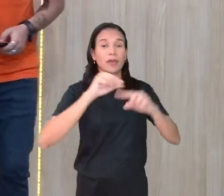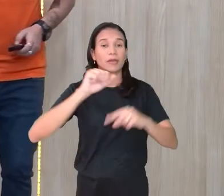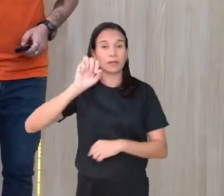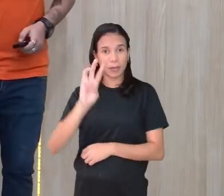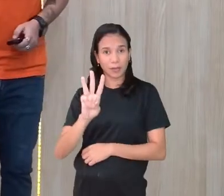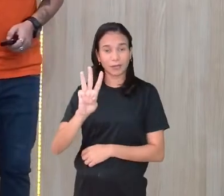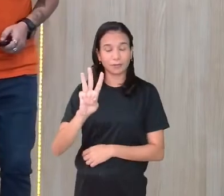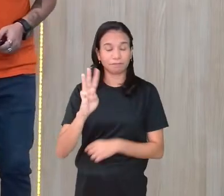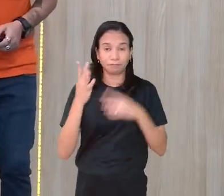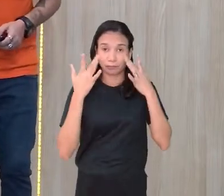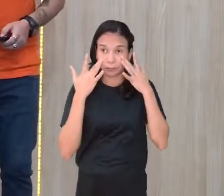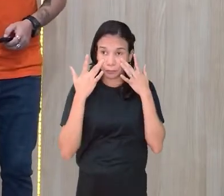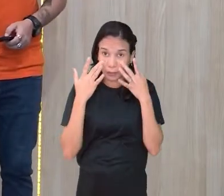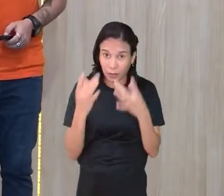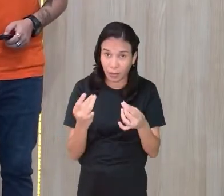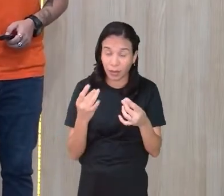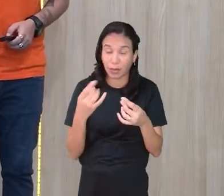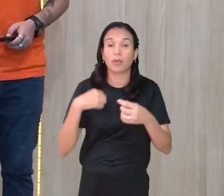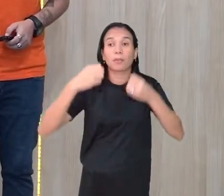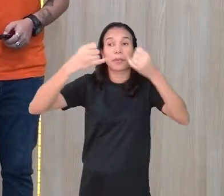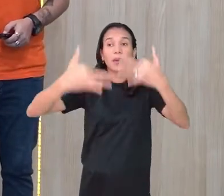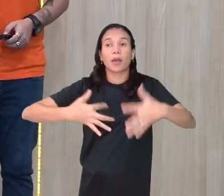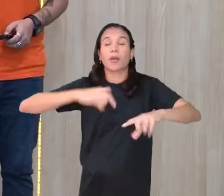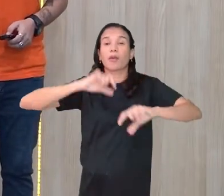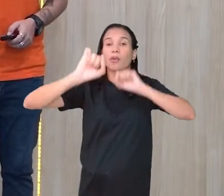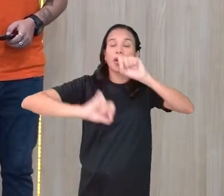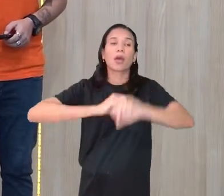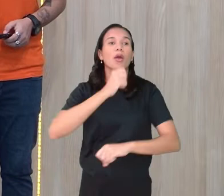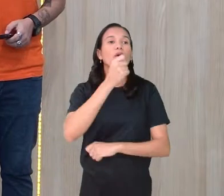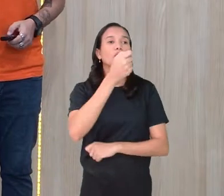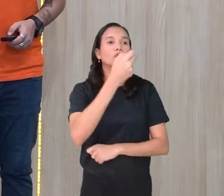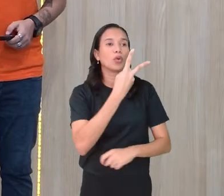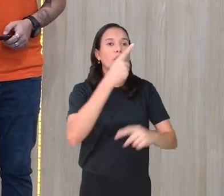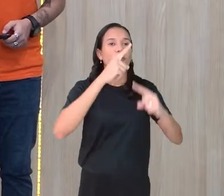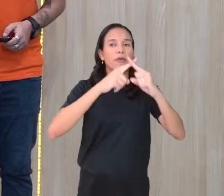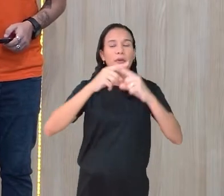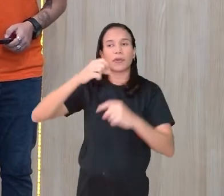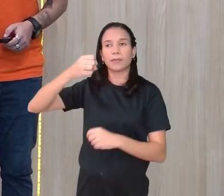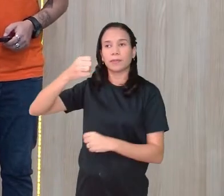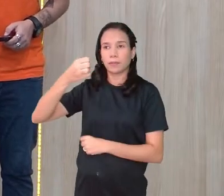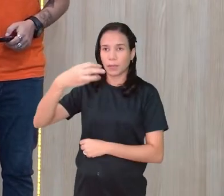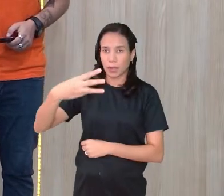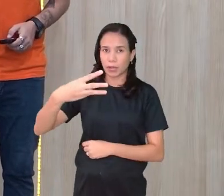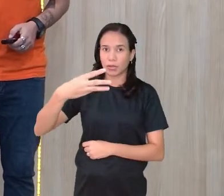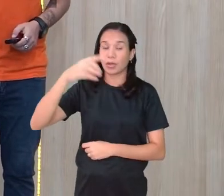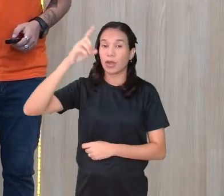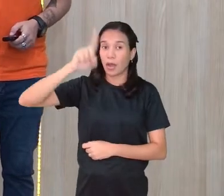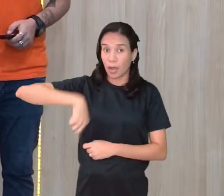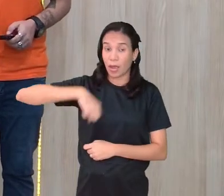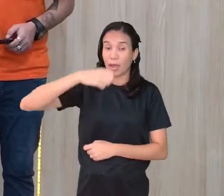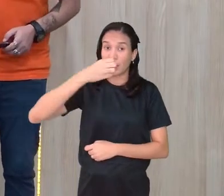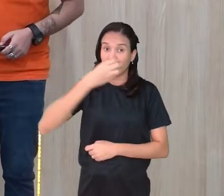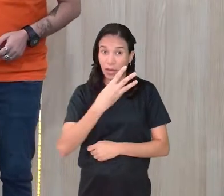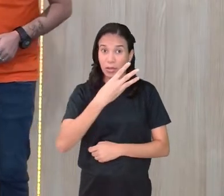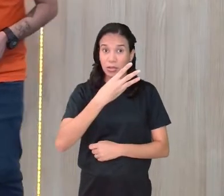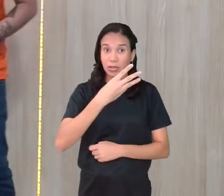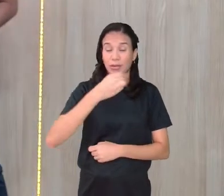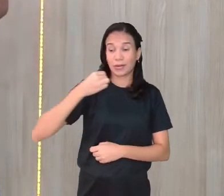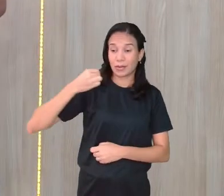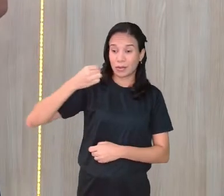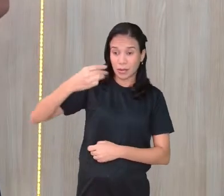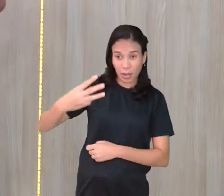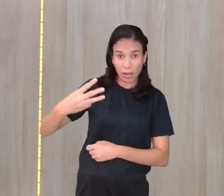3, preste atenção ao que está sendo falado. 2 vezes 3, ou seja, é o 3 duas vezes.